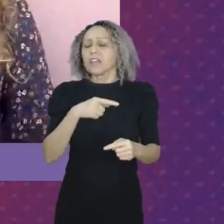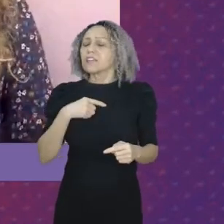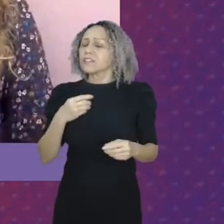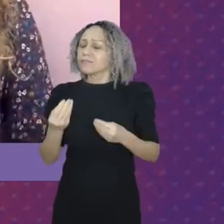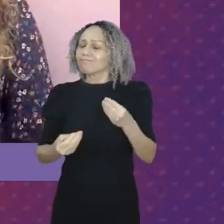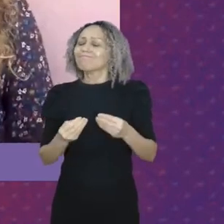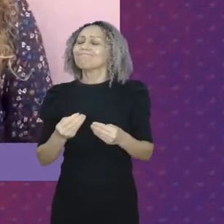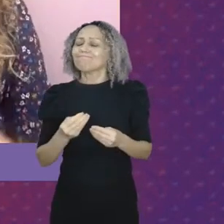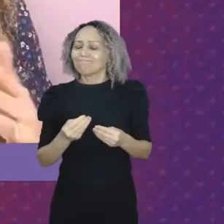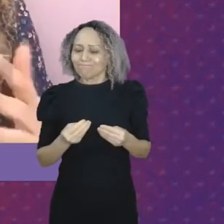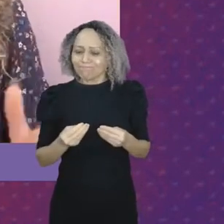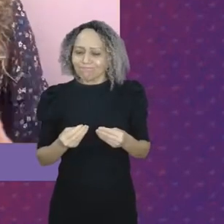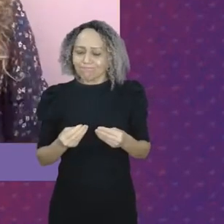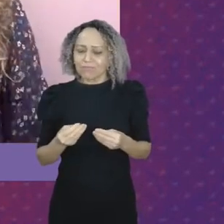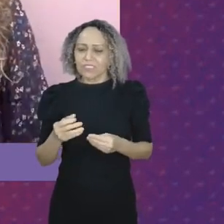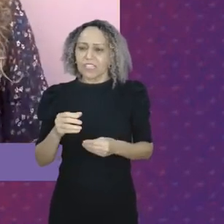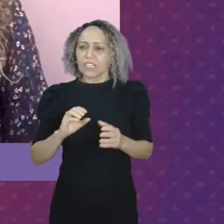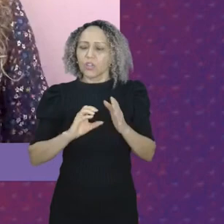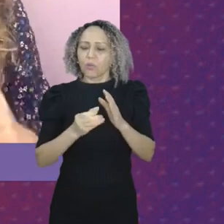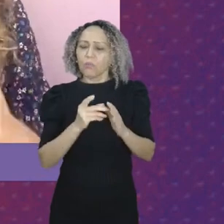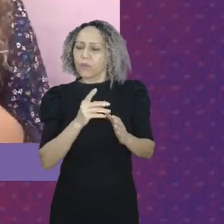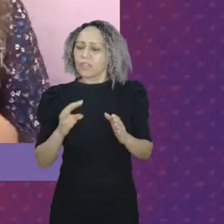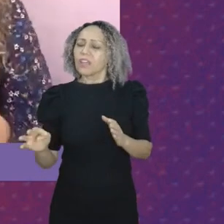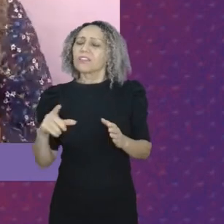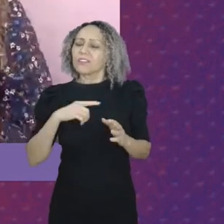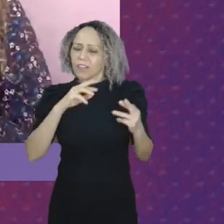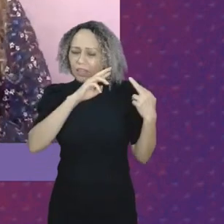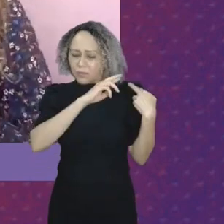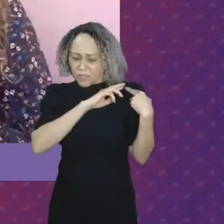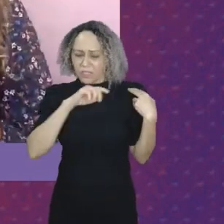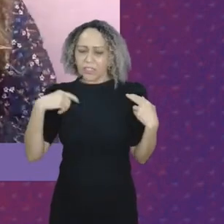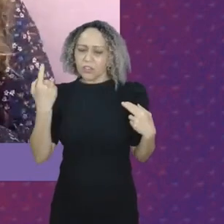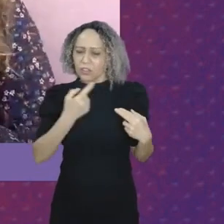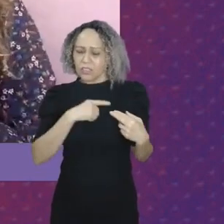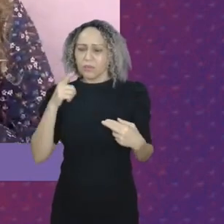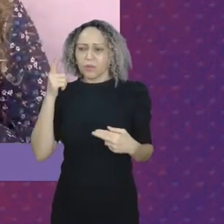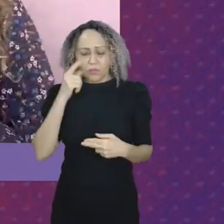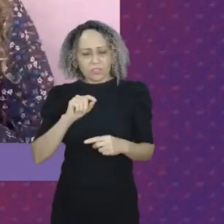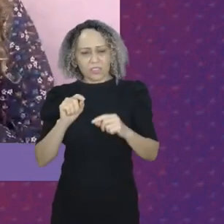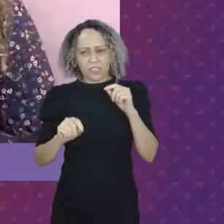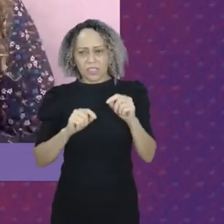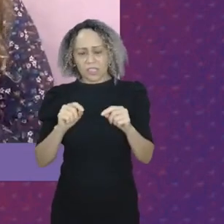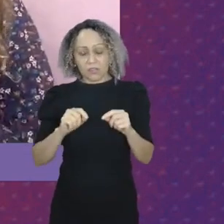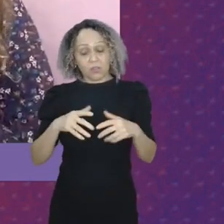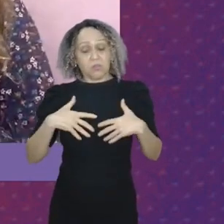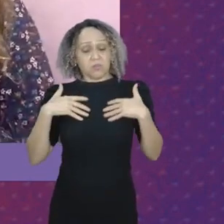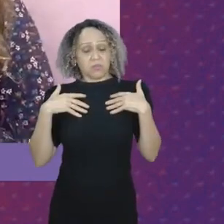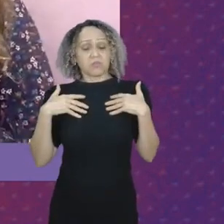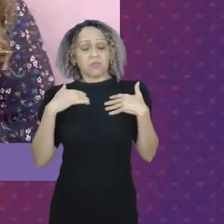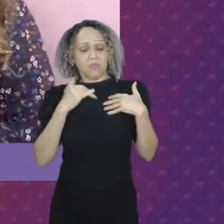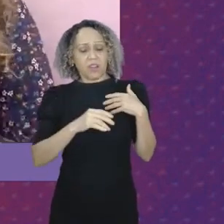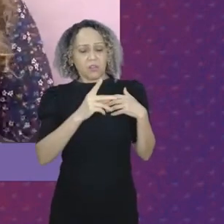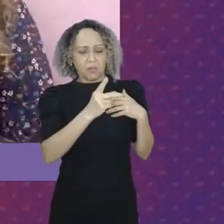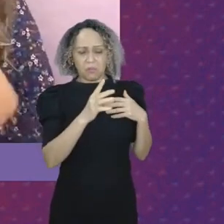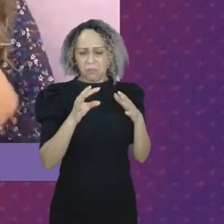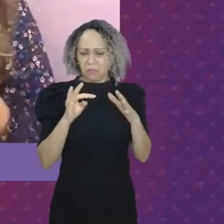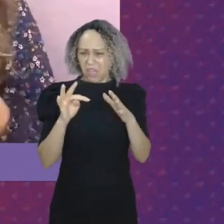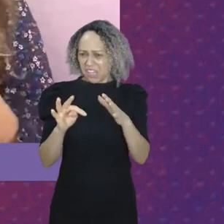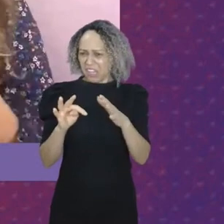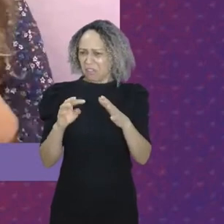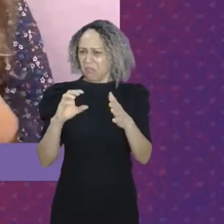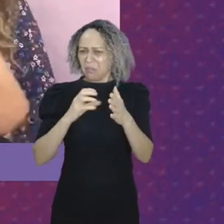Partido dos Trabalhadores tem essa responsabilidade gigantesca, e nós estamos conseguindo. Orgulhosamente eu digo que o PT foi o partido que mais